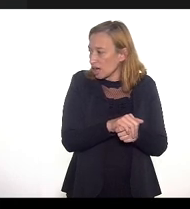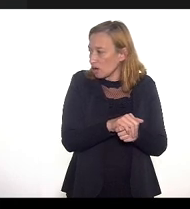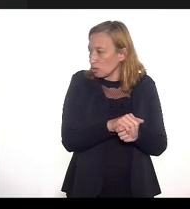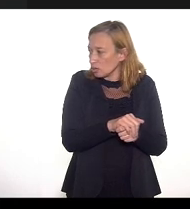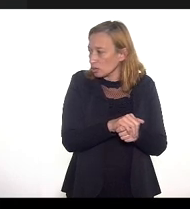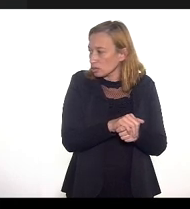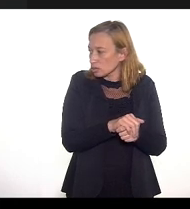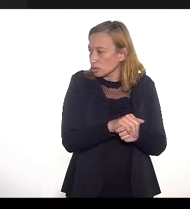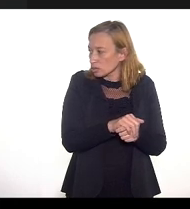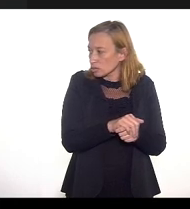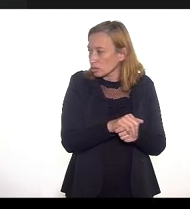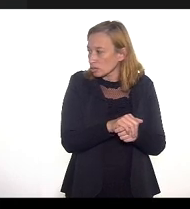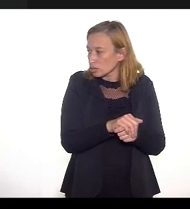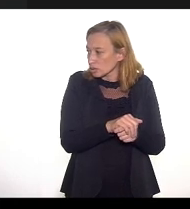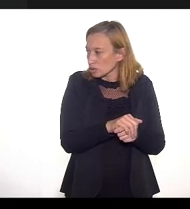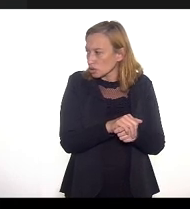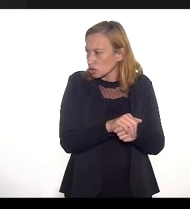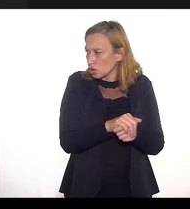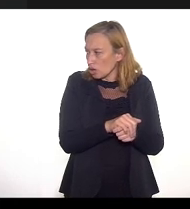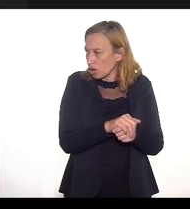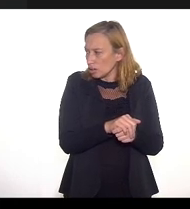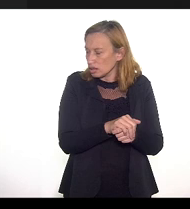aberto, que não aplaque, seus...